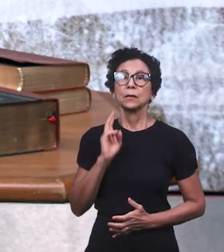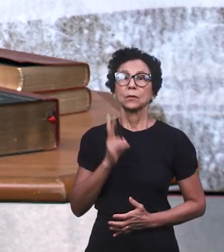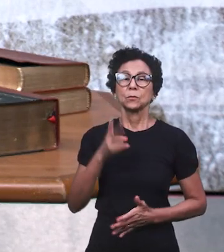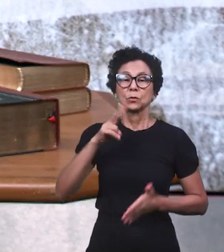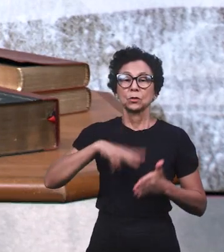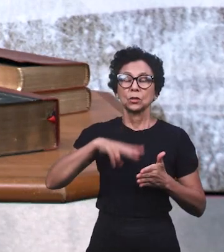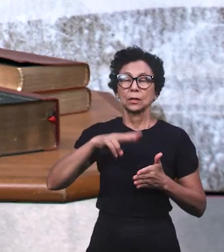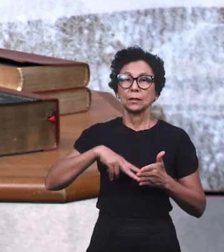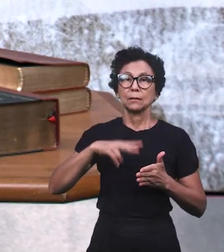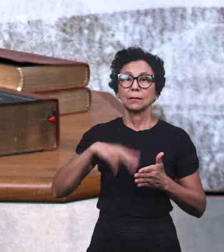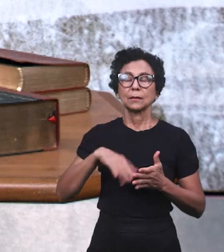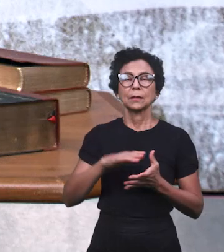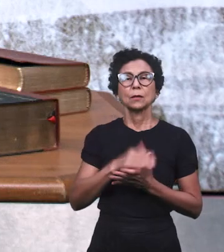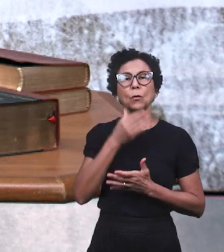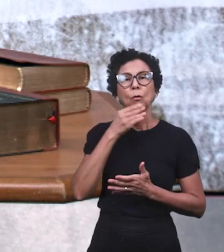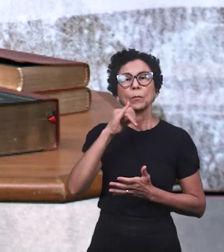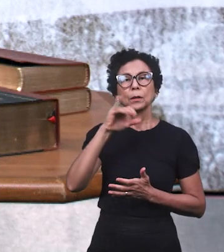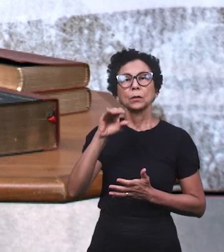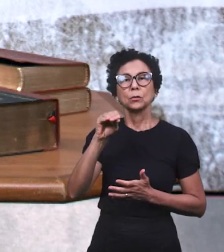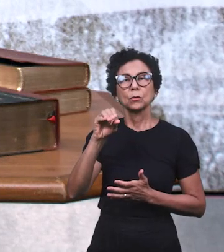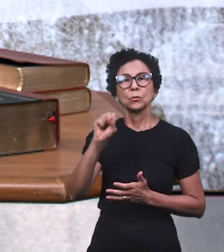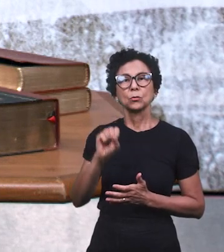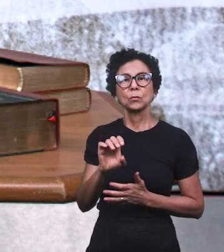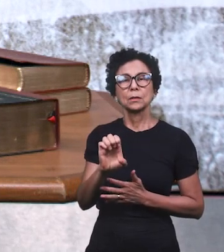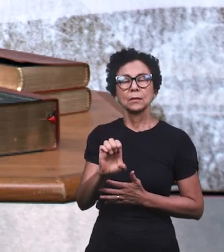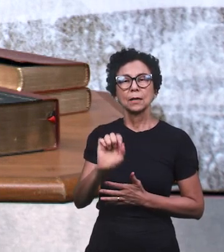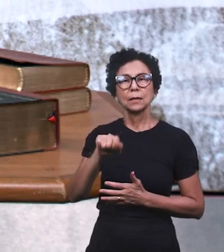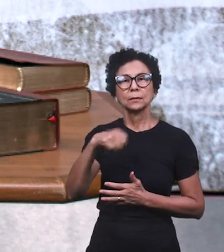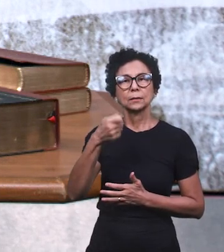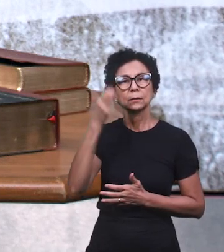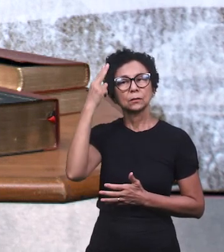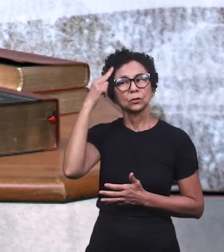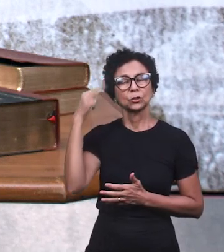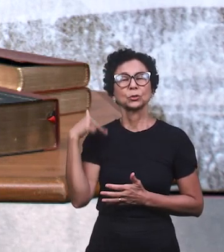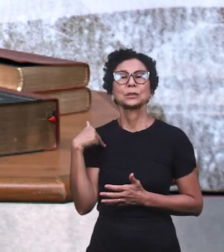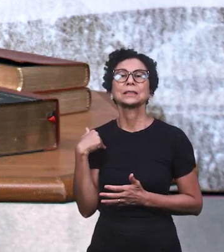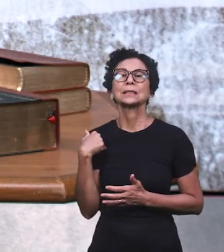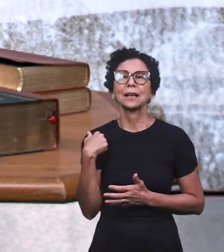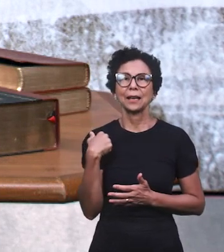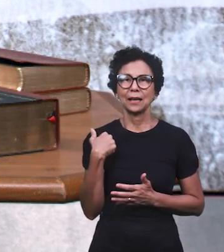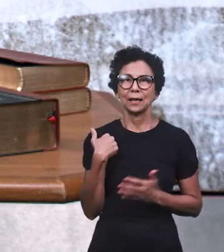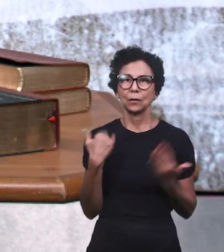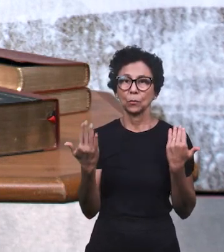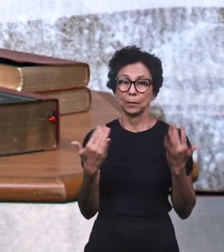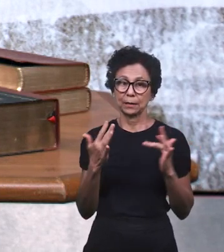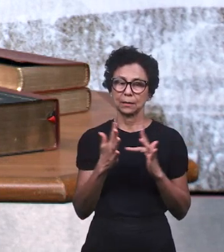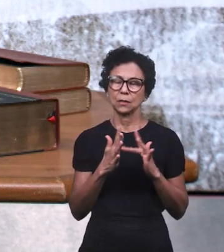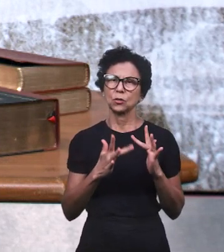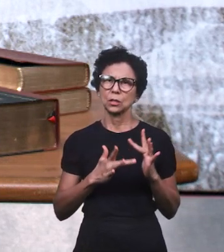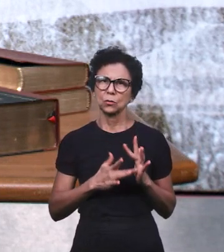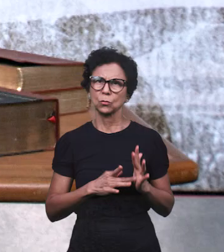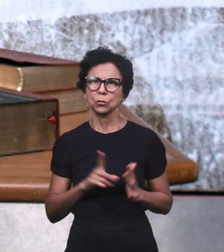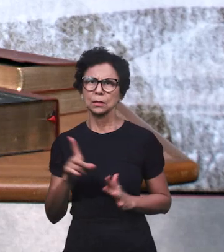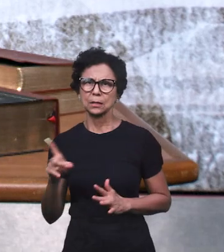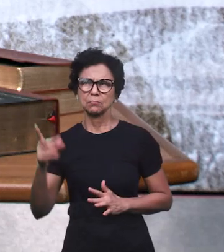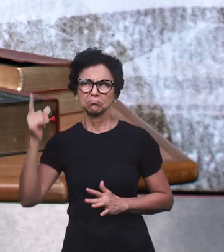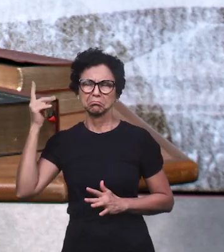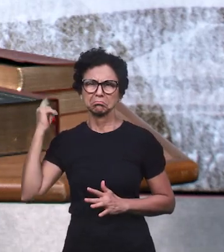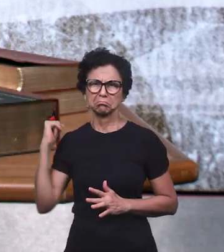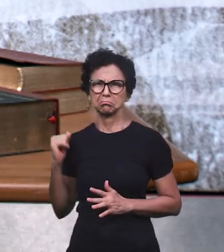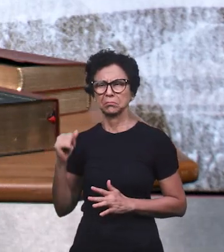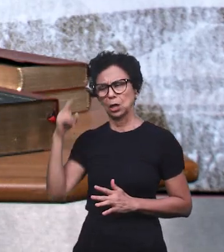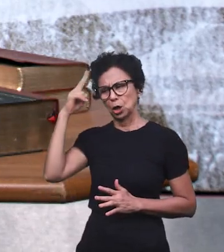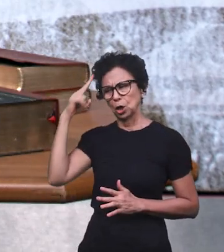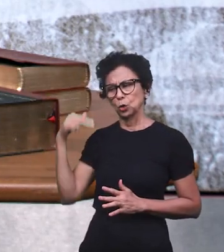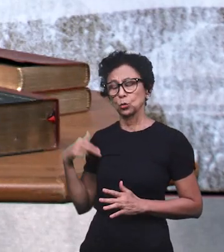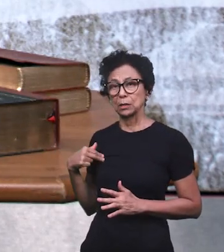José. José é um tipo do Senhor Jesus e ele foi vendido pelos seus irmãos para o Egito.